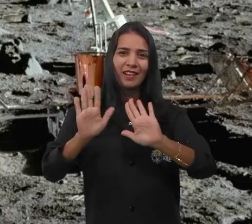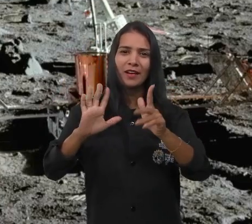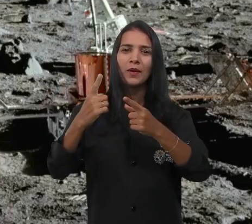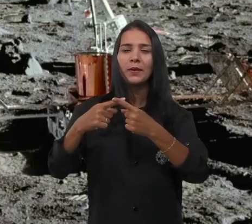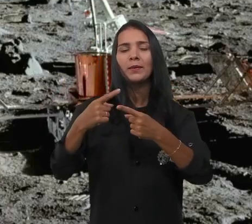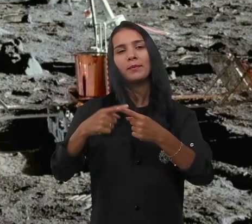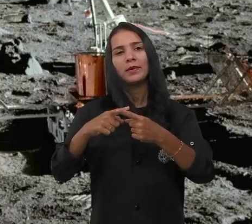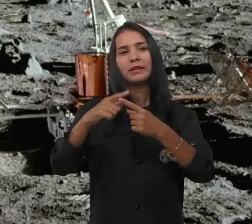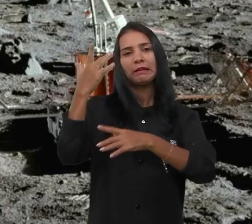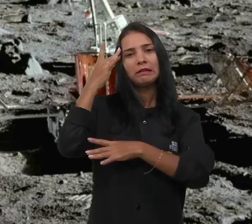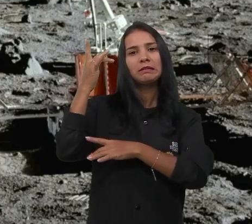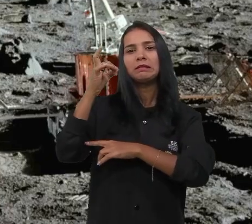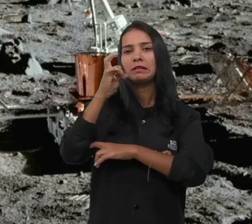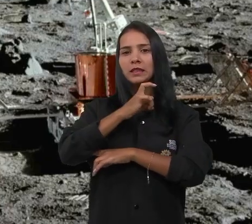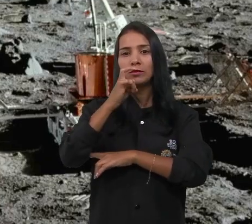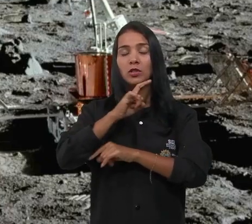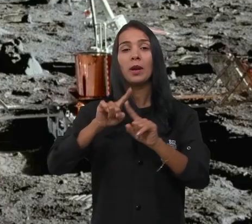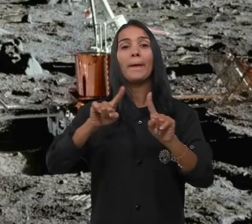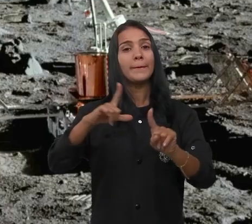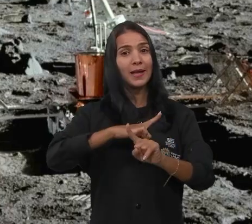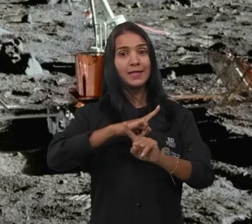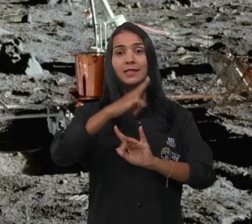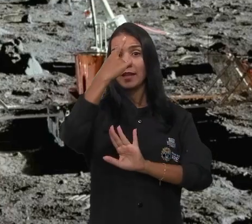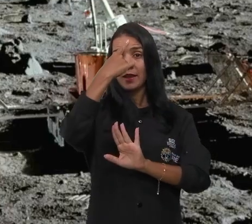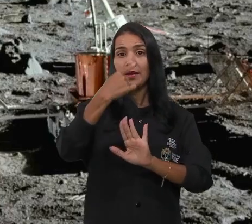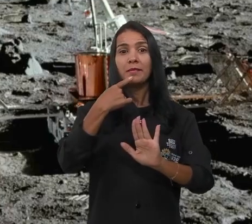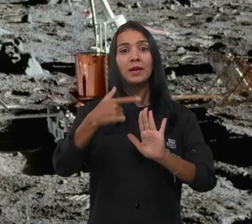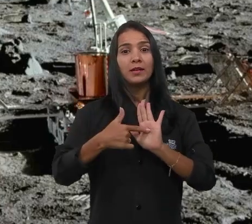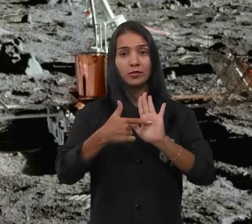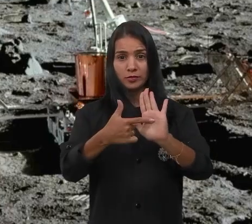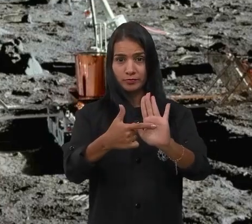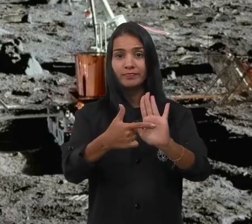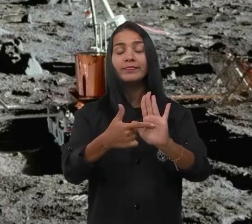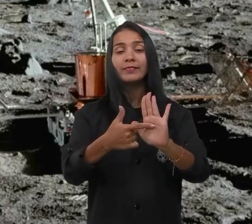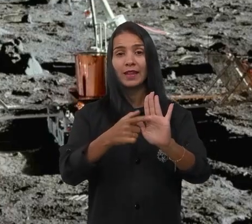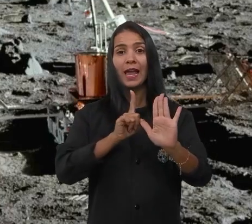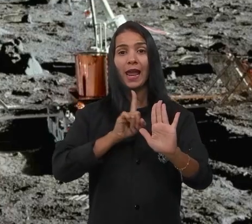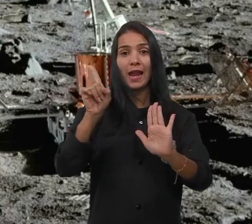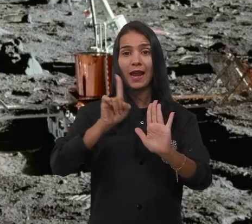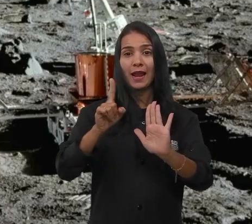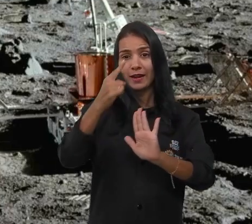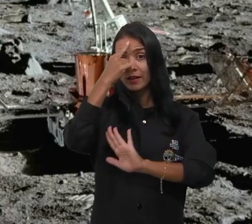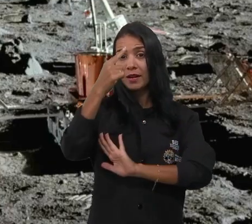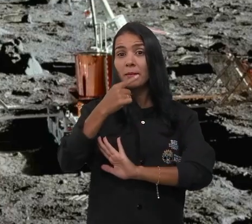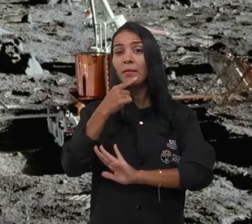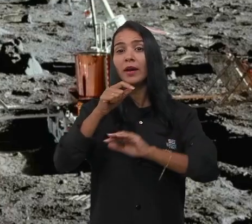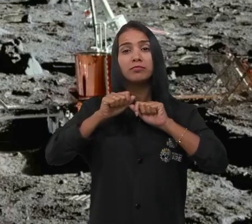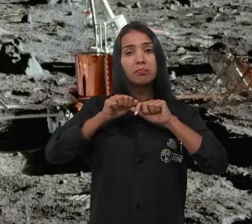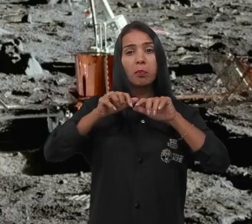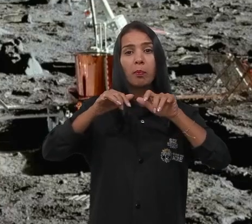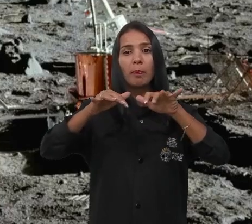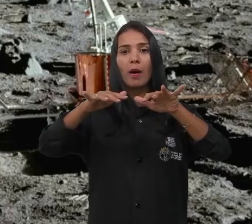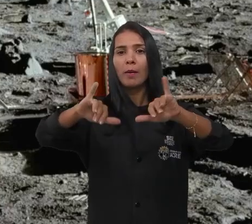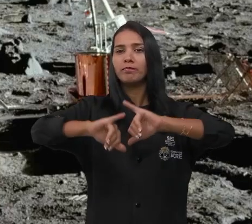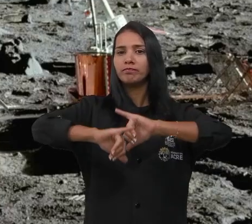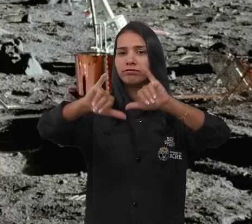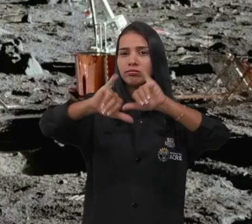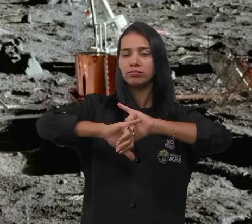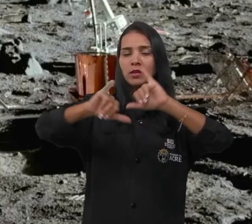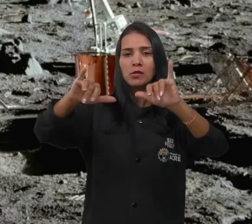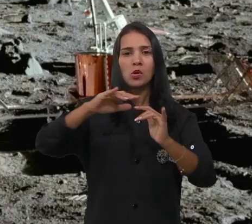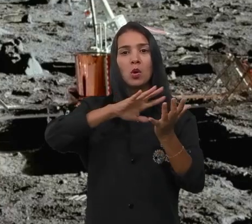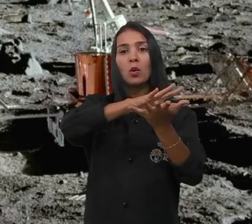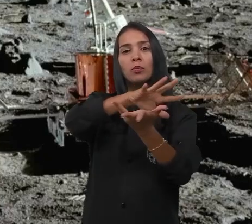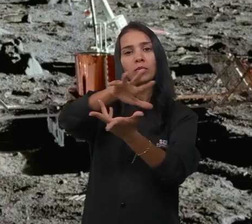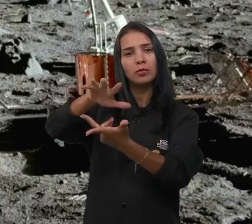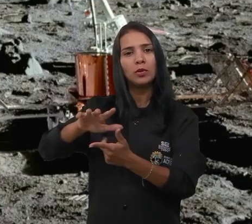essa imagem da chegada do homem à Lua, pessoal, ela foi difundida e foi divulgada no mundo inteiro, inclusive como uma espécie